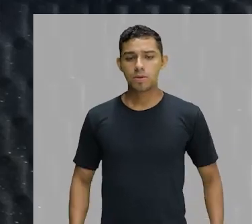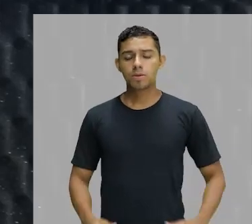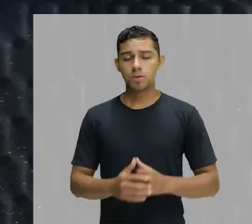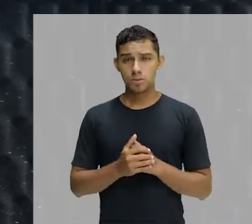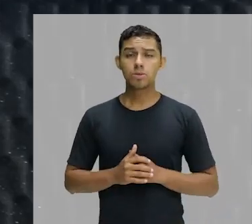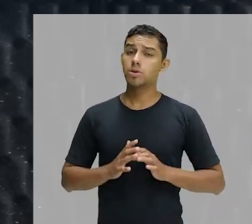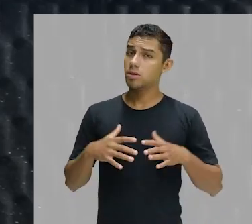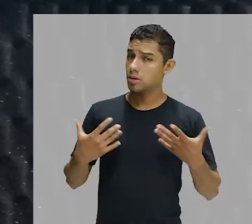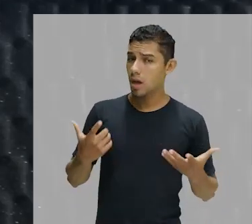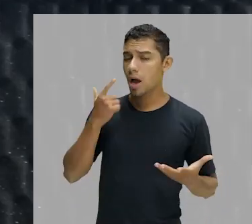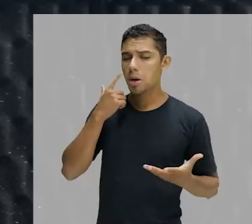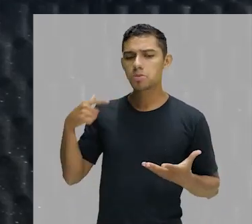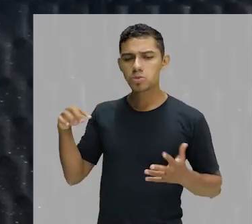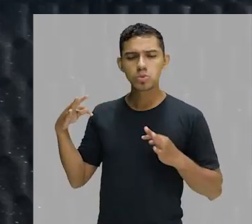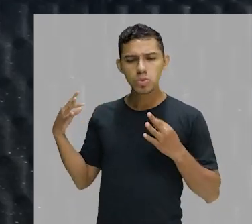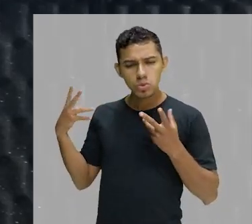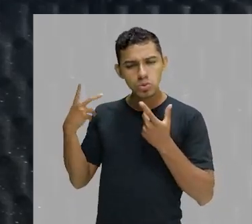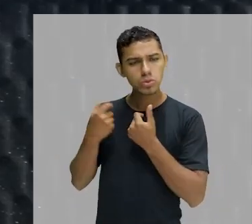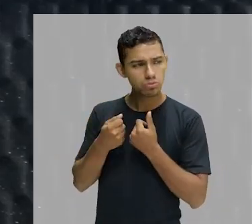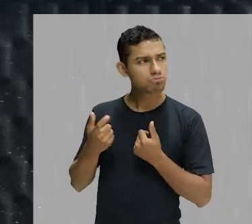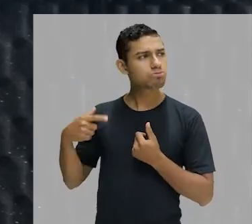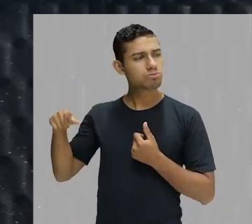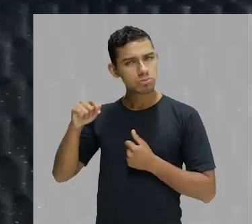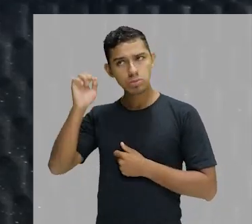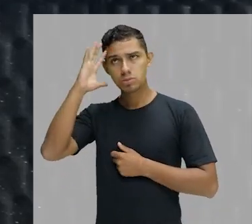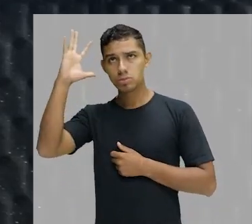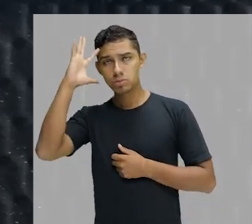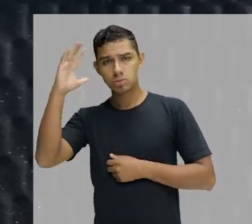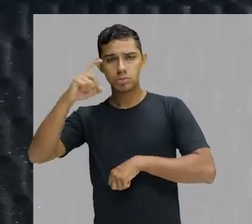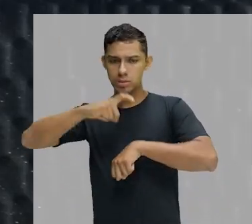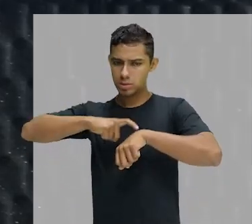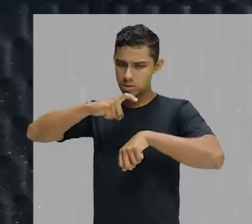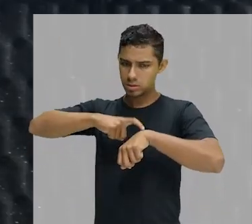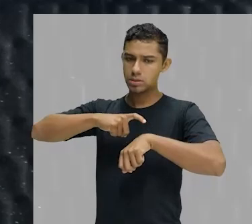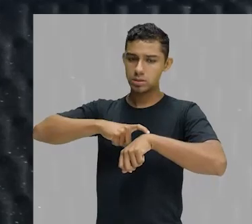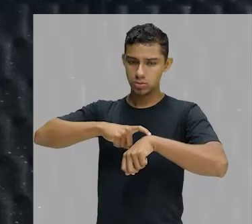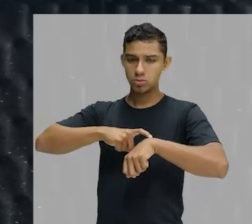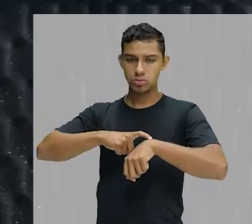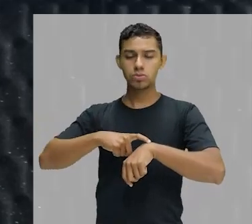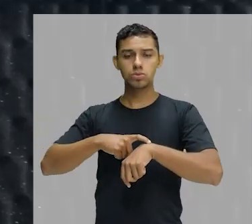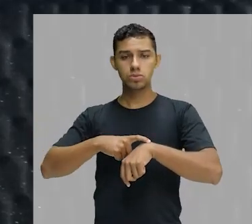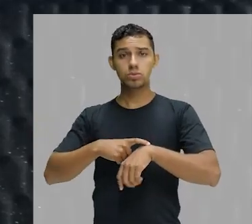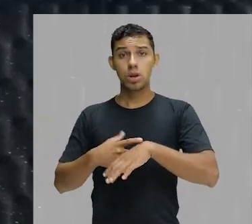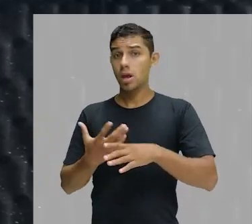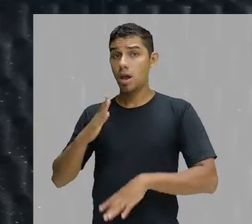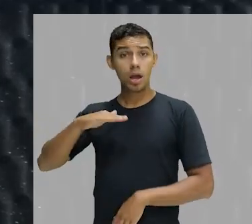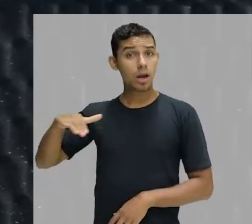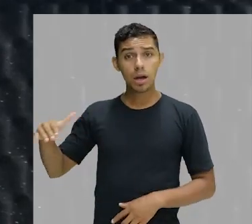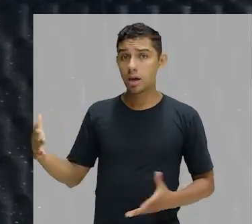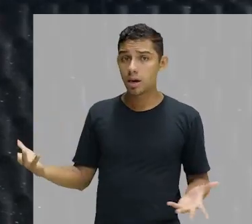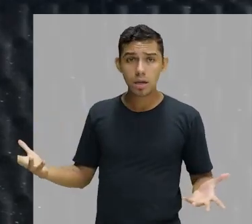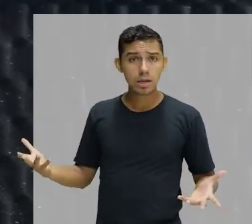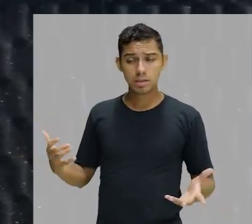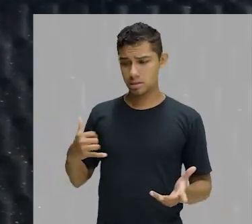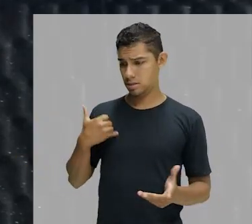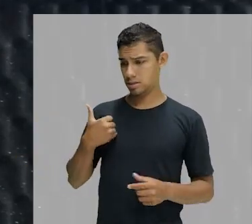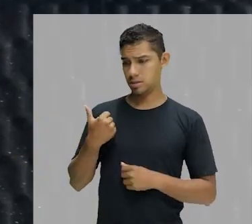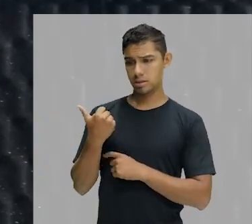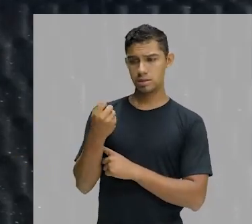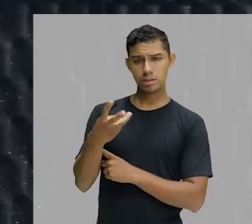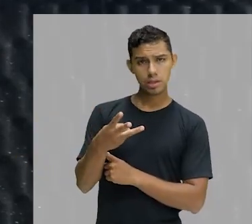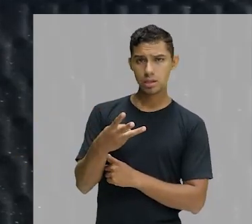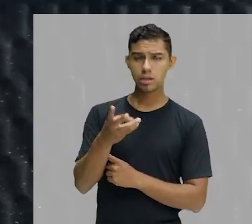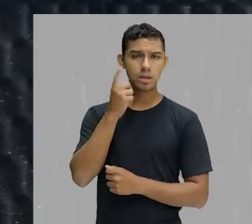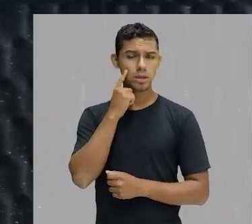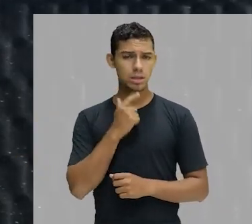aqui, então ela teve uma total noção de espaço e tempo. Criança, 13 anos, desde os 5 anos, se eu não me engano, parece